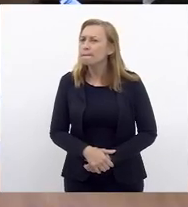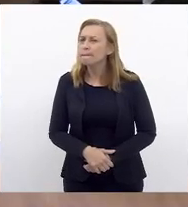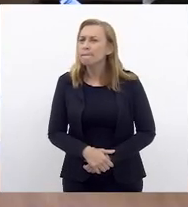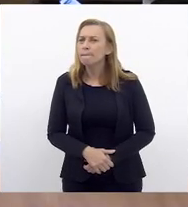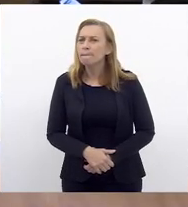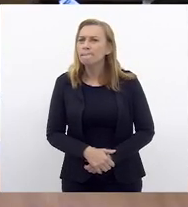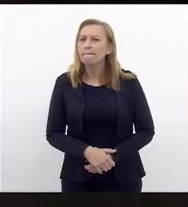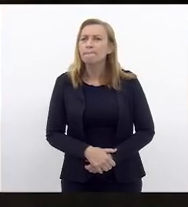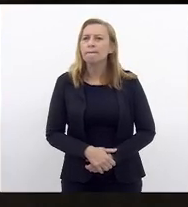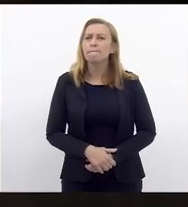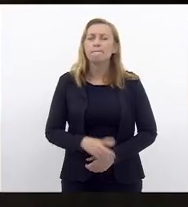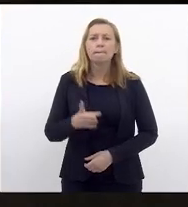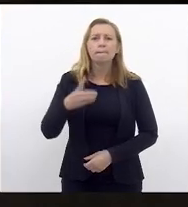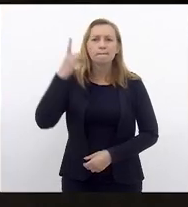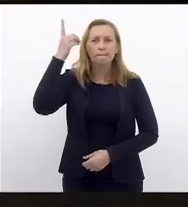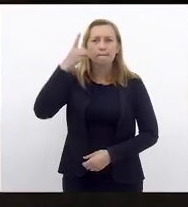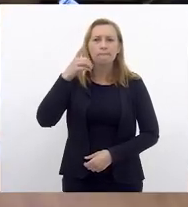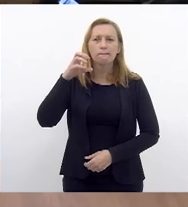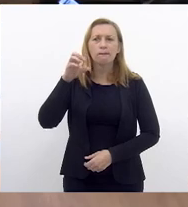Deputado Coronel Jairo.